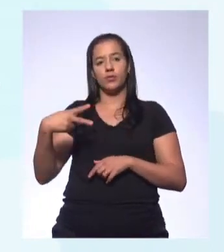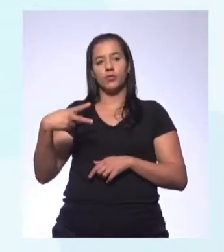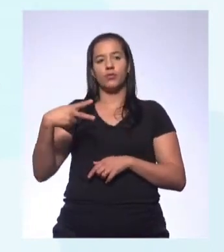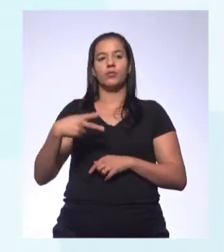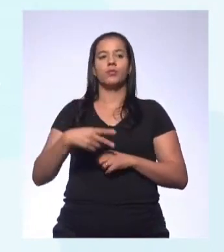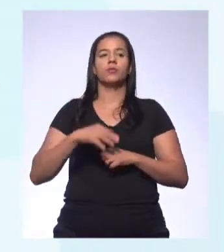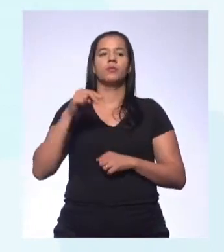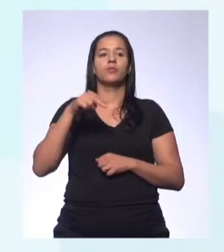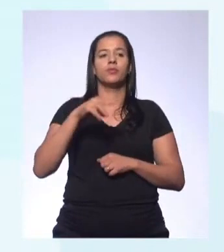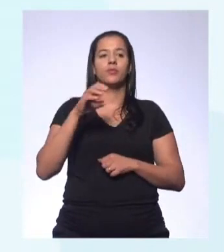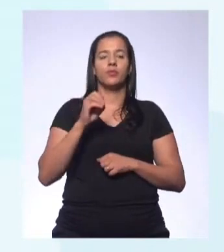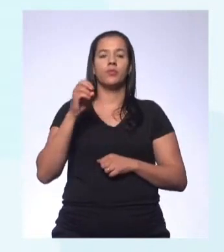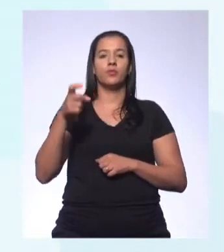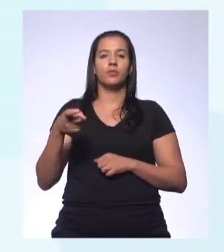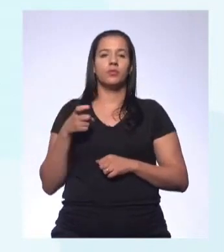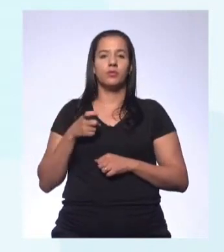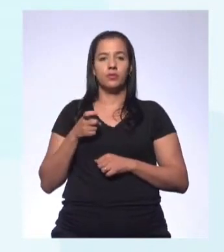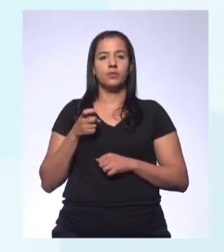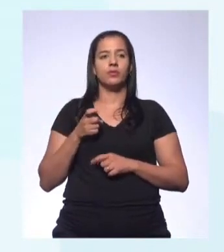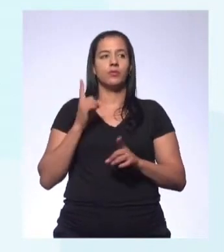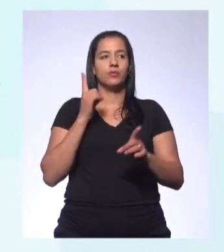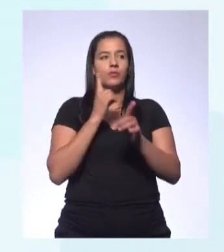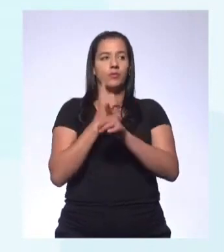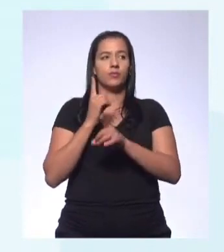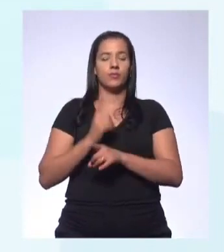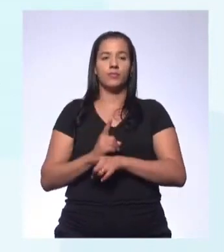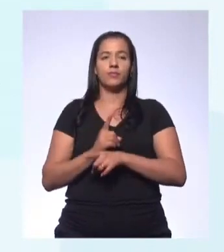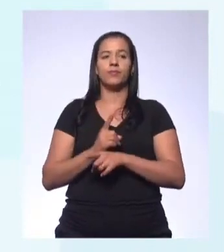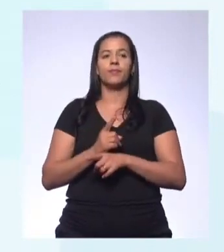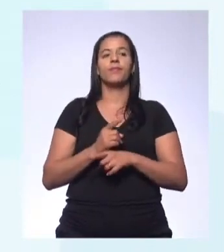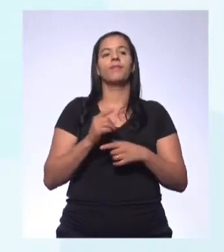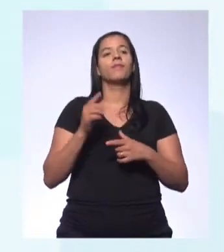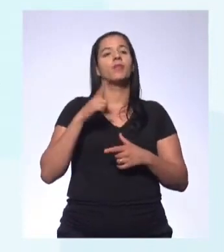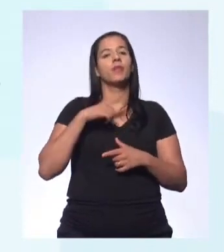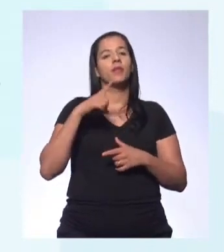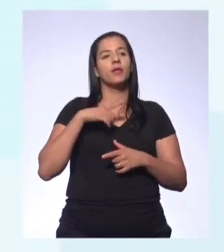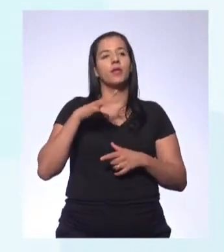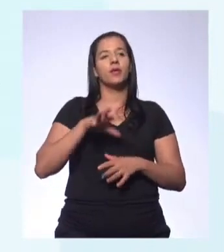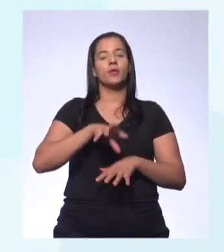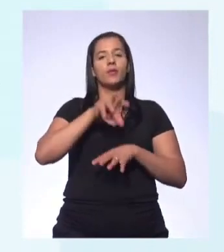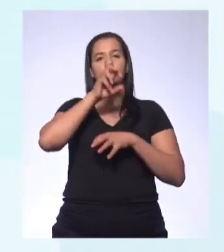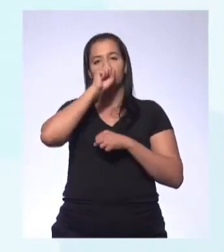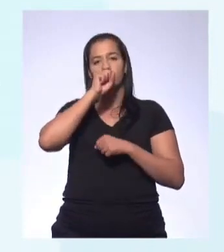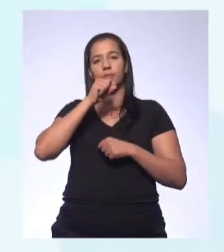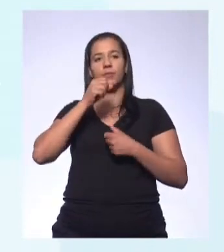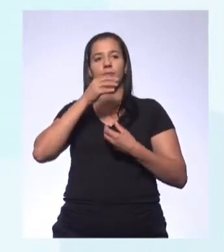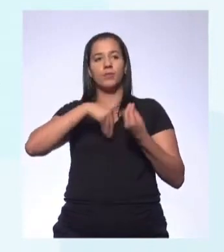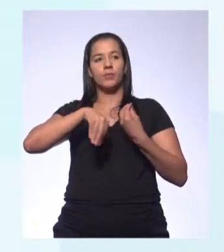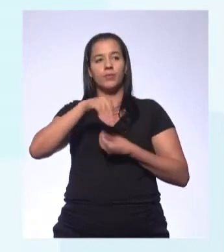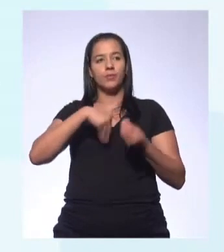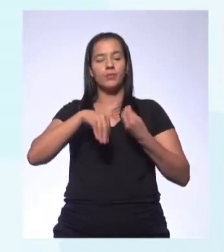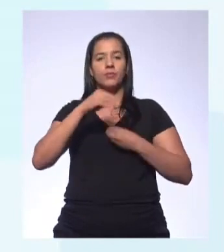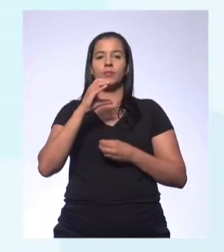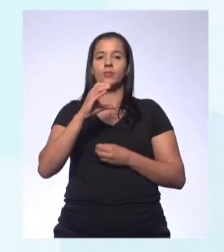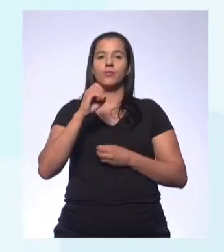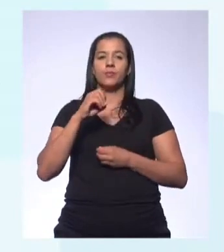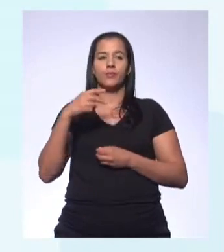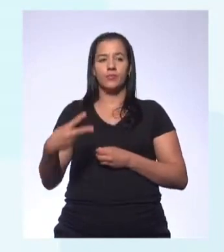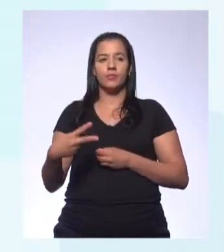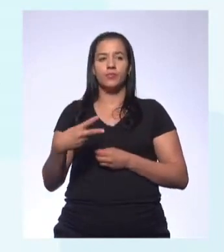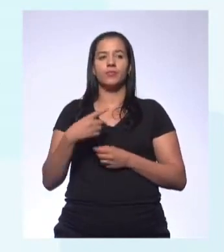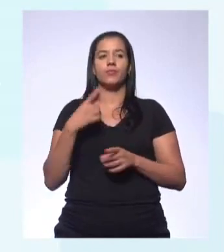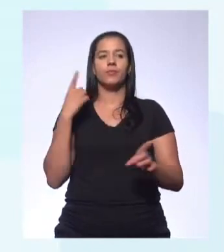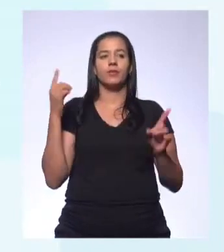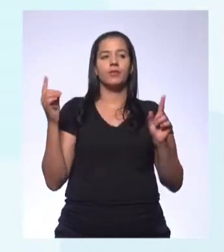carbono, quando ele se combina com a hemoglobina, que transporta o gás oxigênio e o gás carbônico, ok? Se